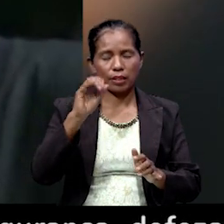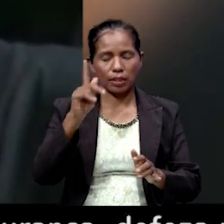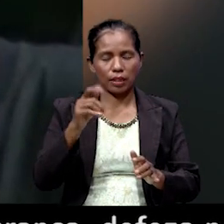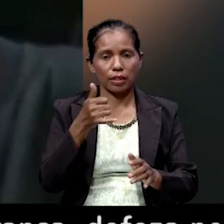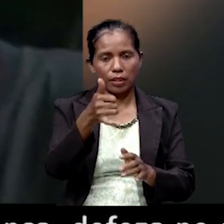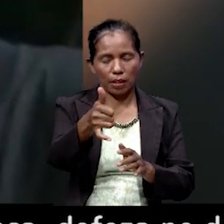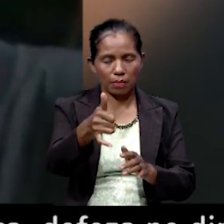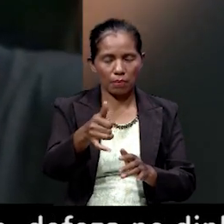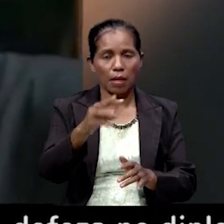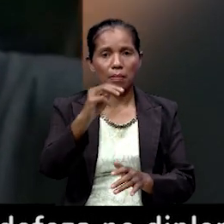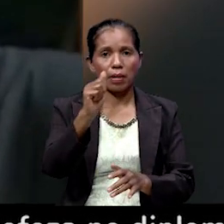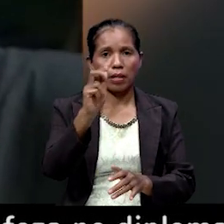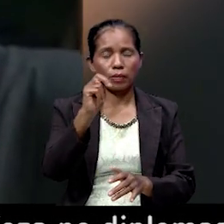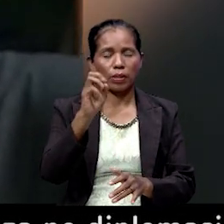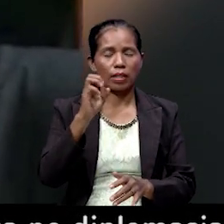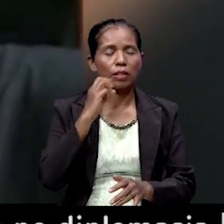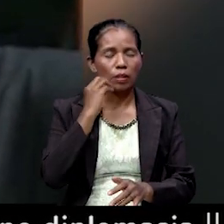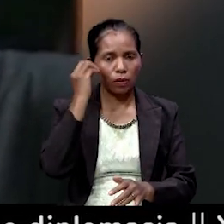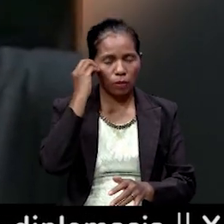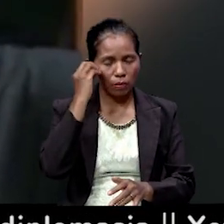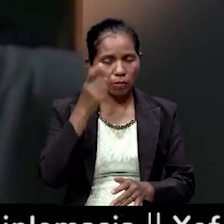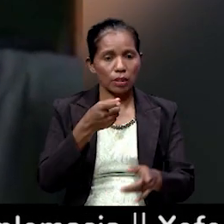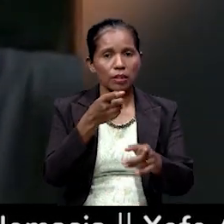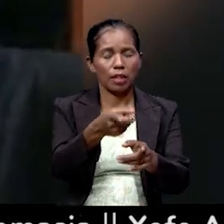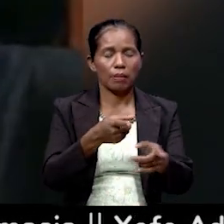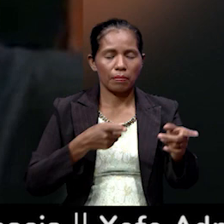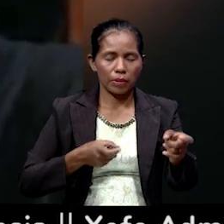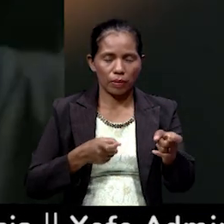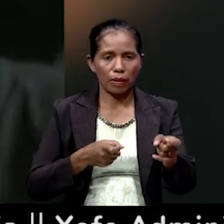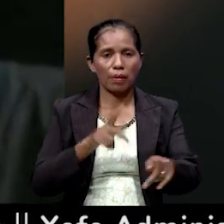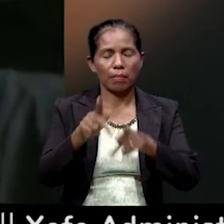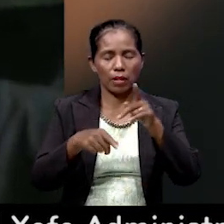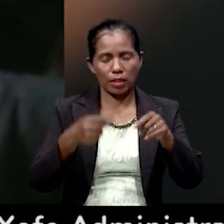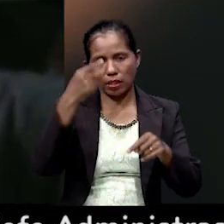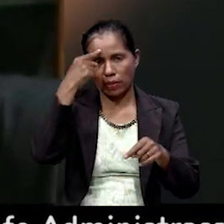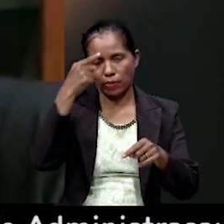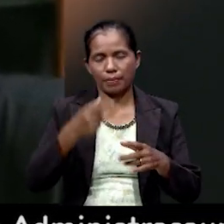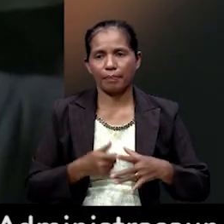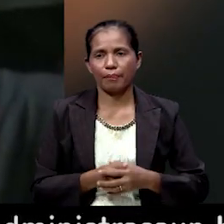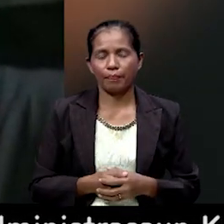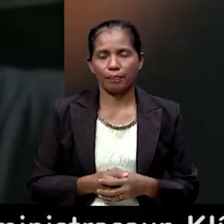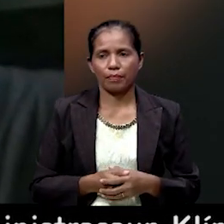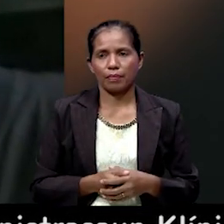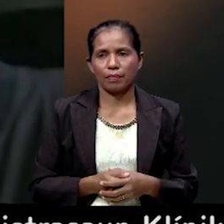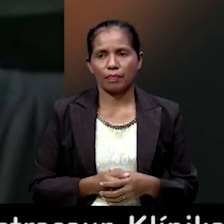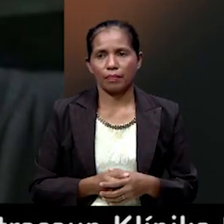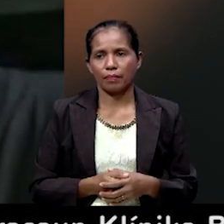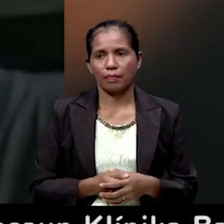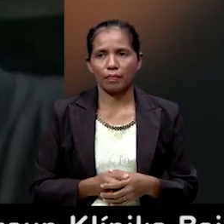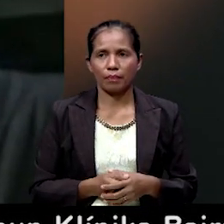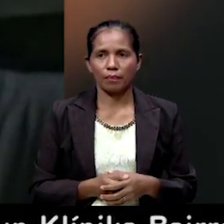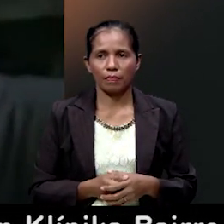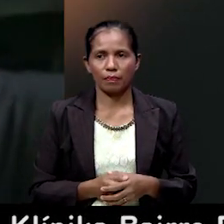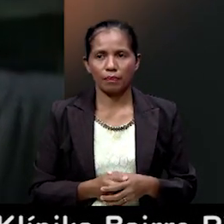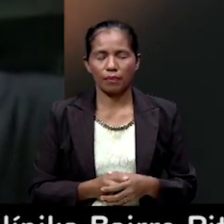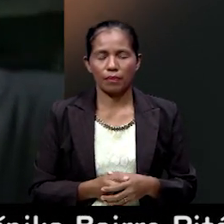ba Manuel ne umalaran, hodi se pistola ba komunidade ne nerentos. Toba lu quarto larang, ana main